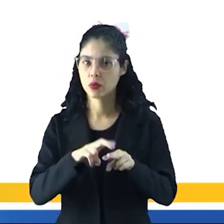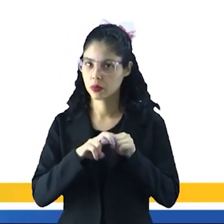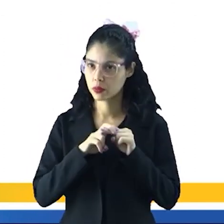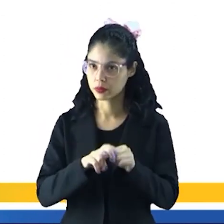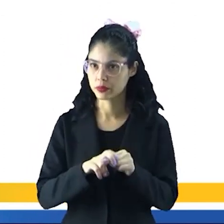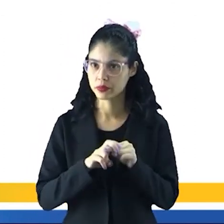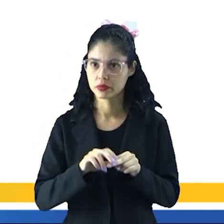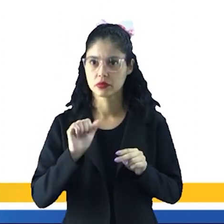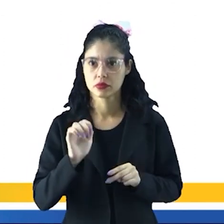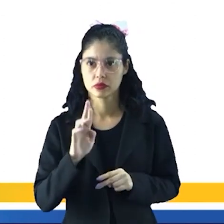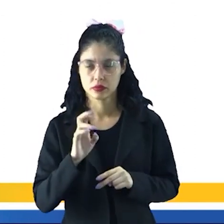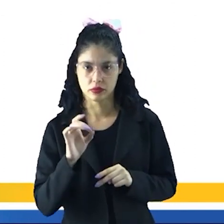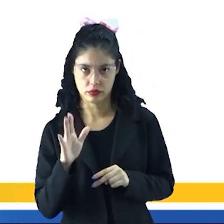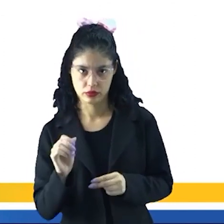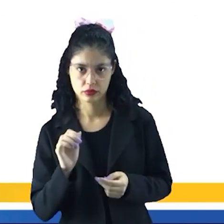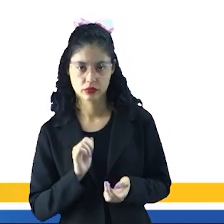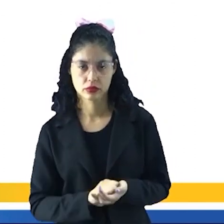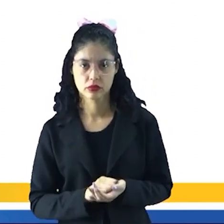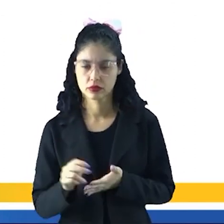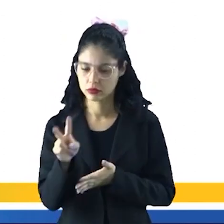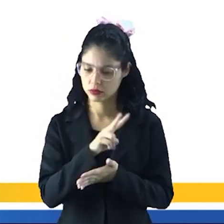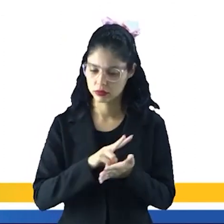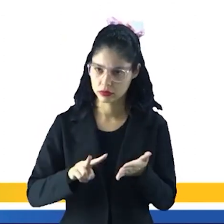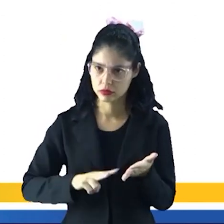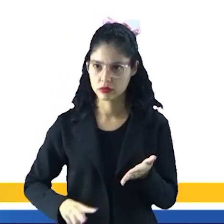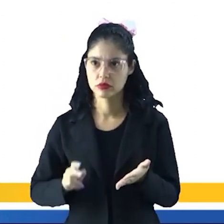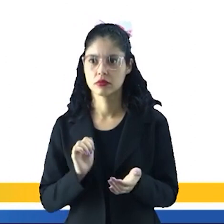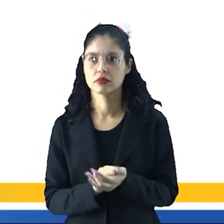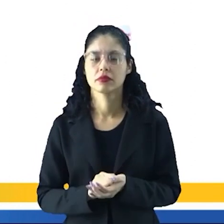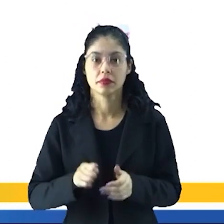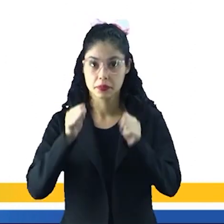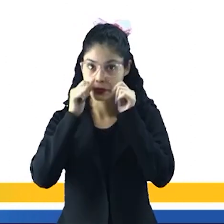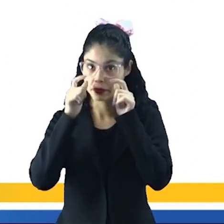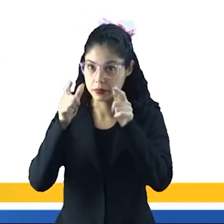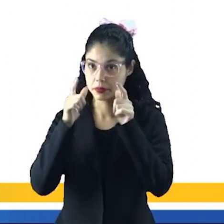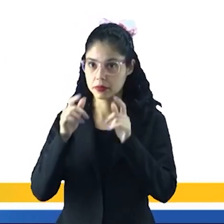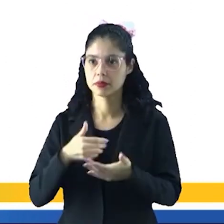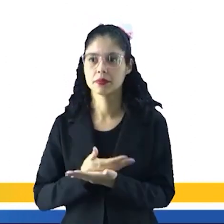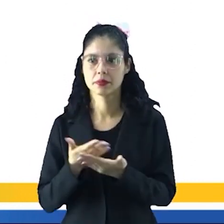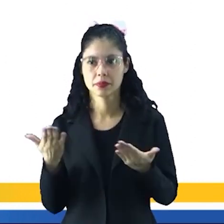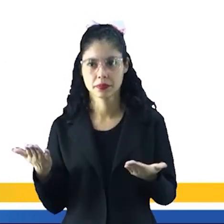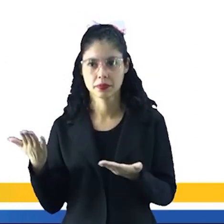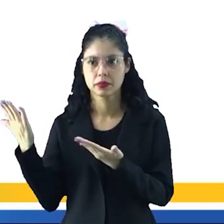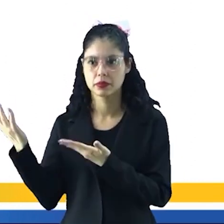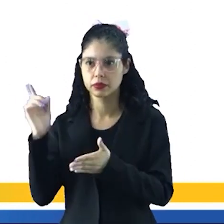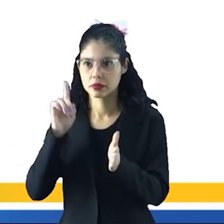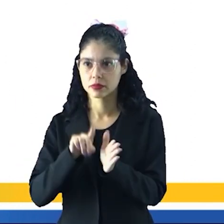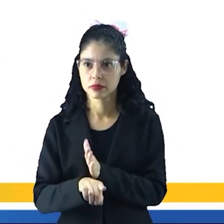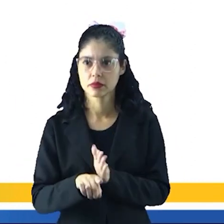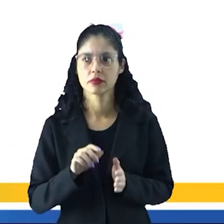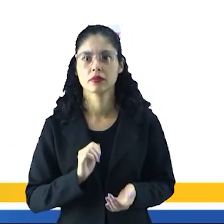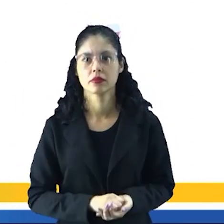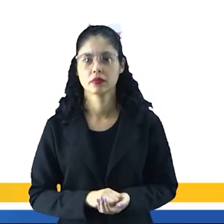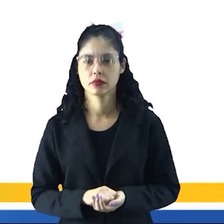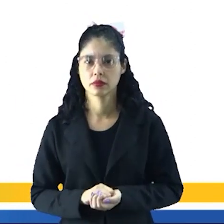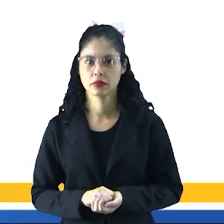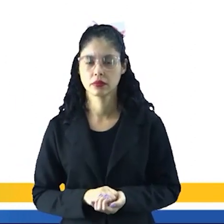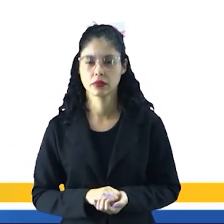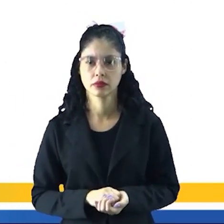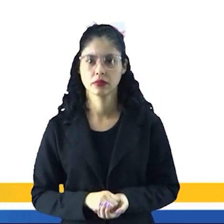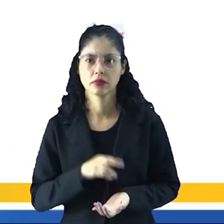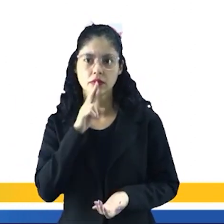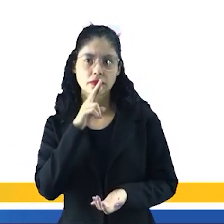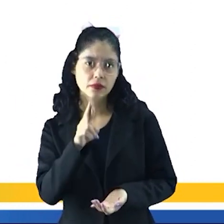que é uma abstração de releitura, tá? Então fiquem bem atentos a essa questão. E eu trago aqui